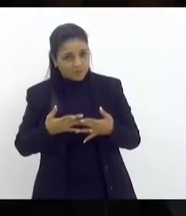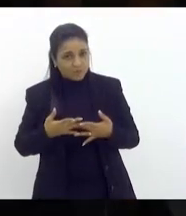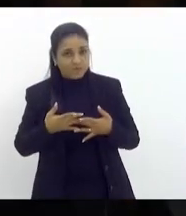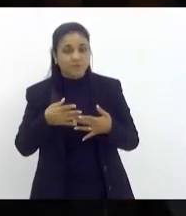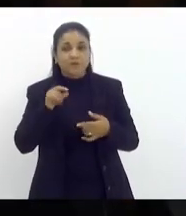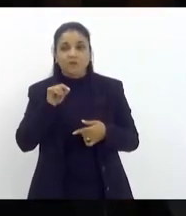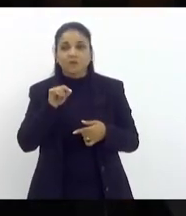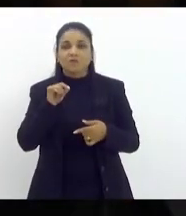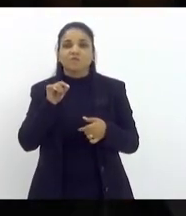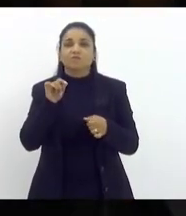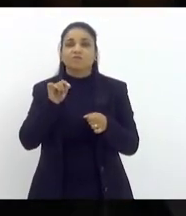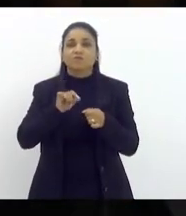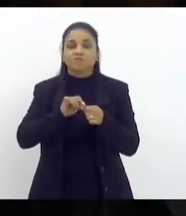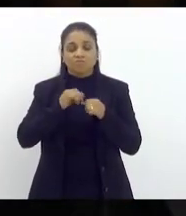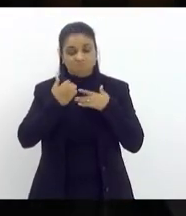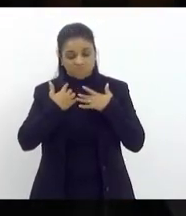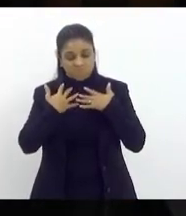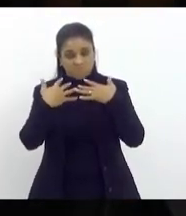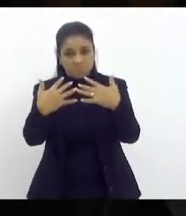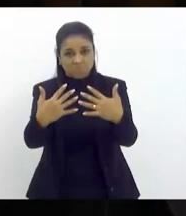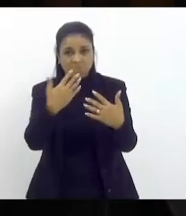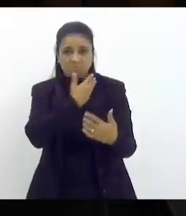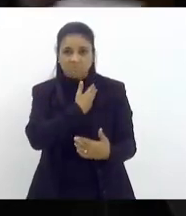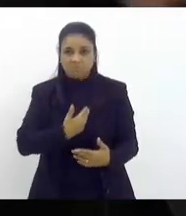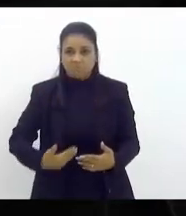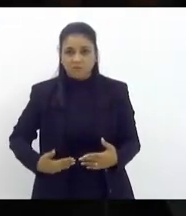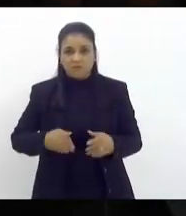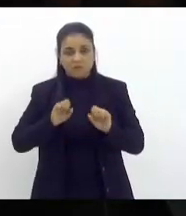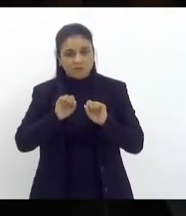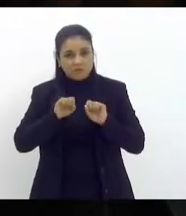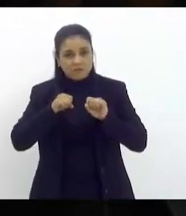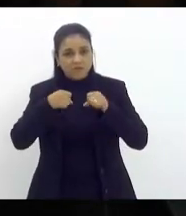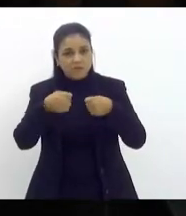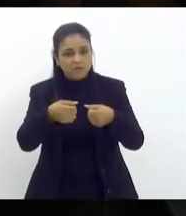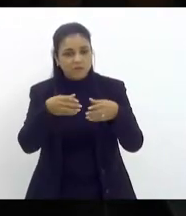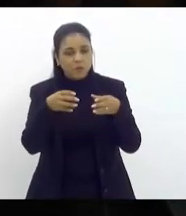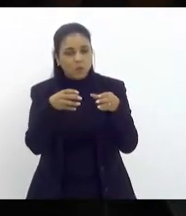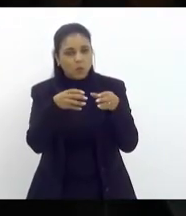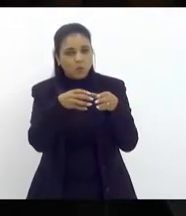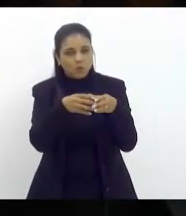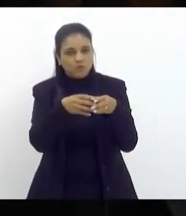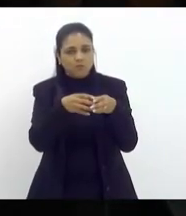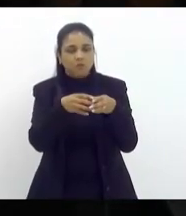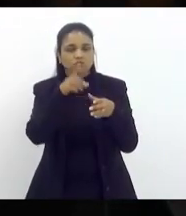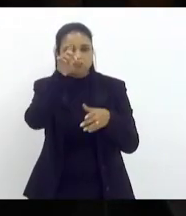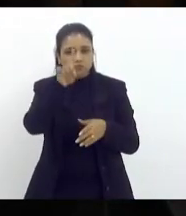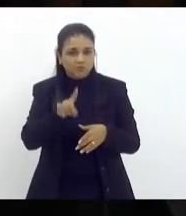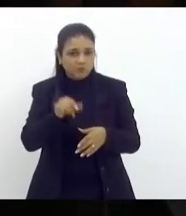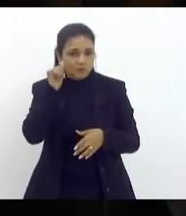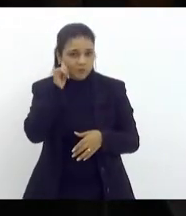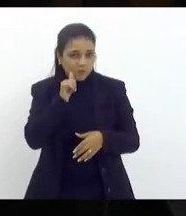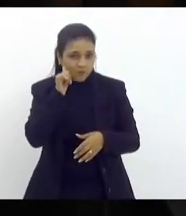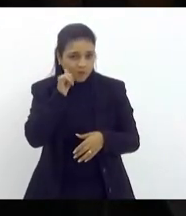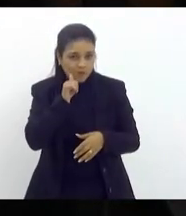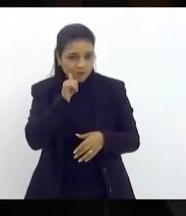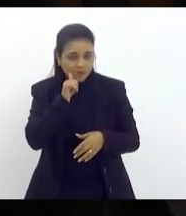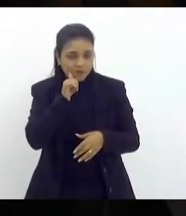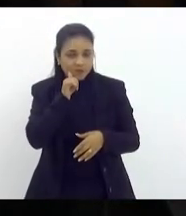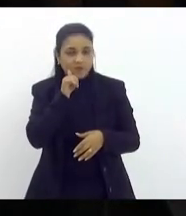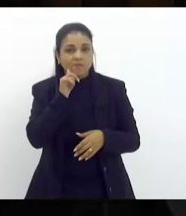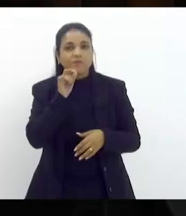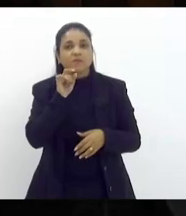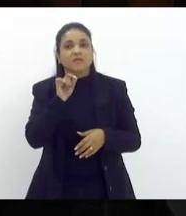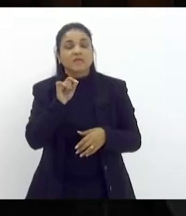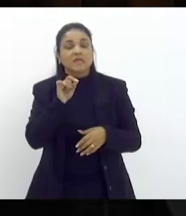realizamos uma audiência pública da comissão de defesa dos direitos da mulher essa semana sobre a situação das